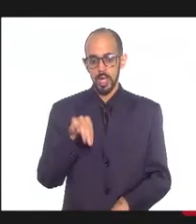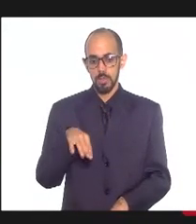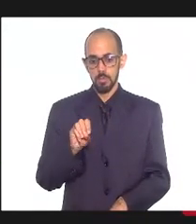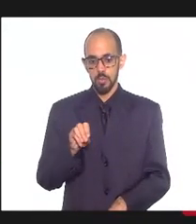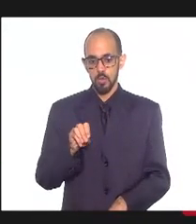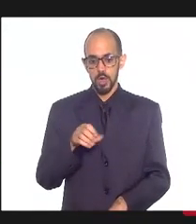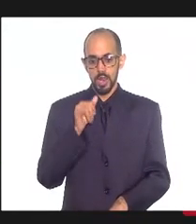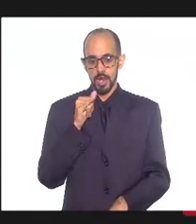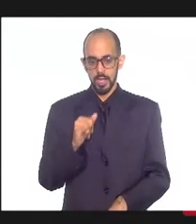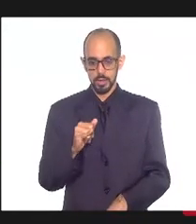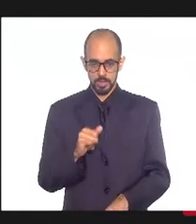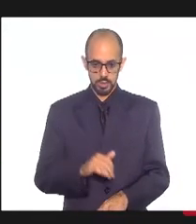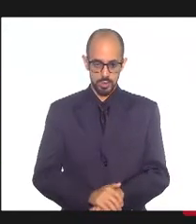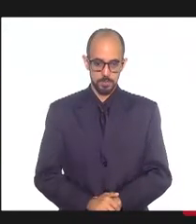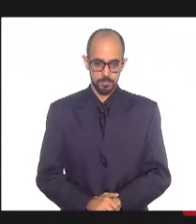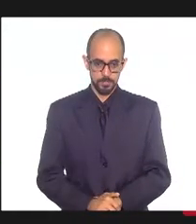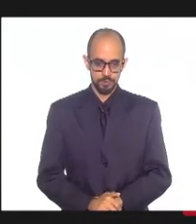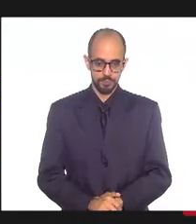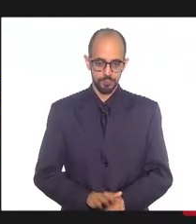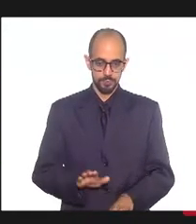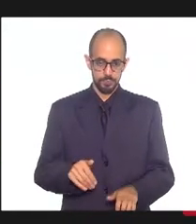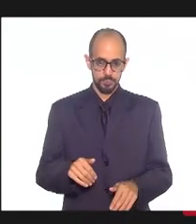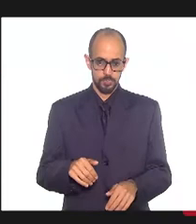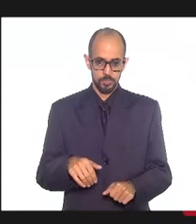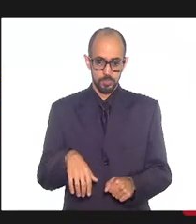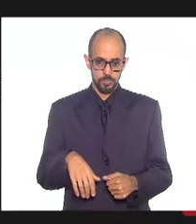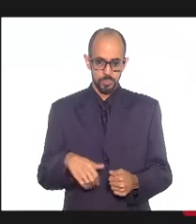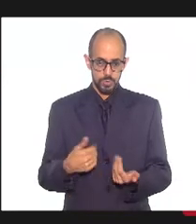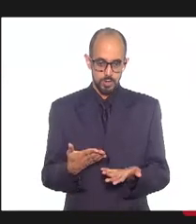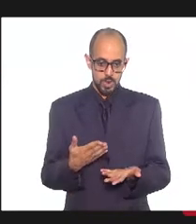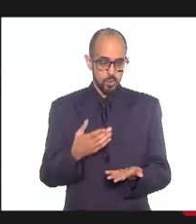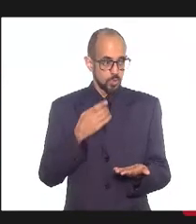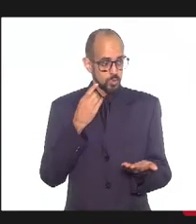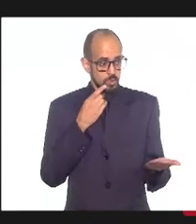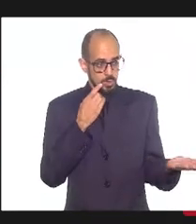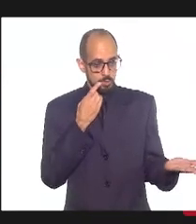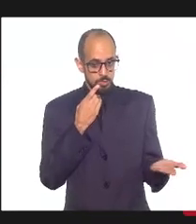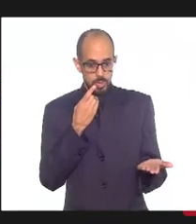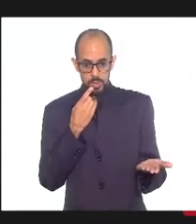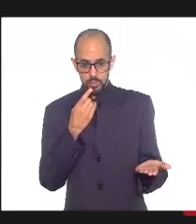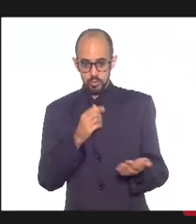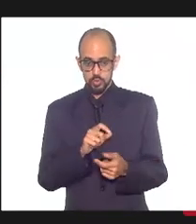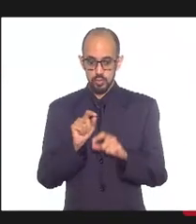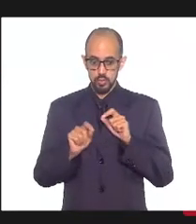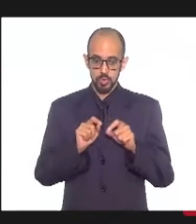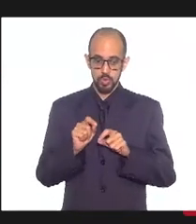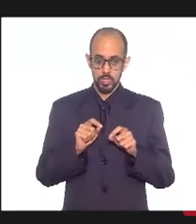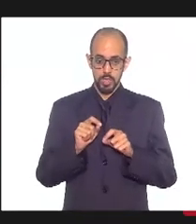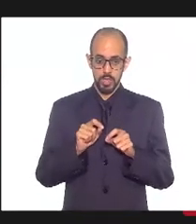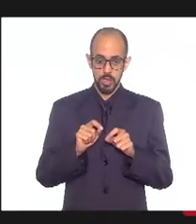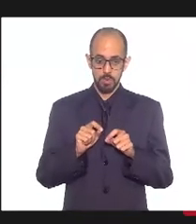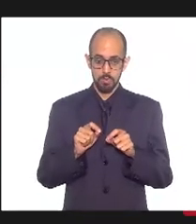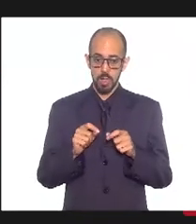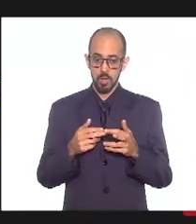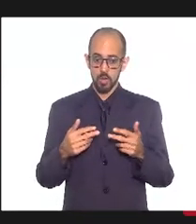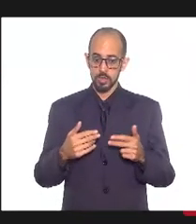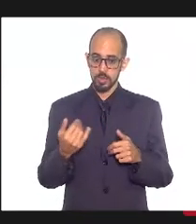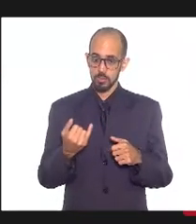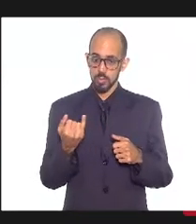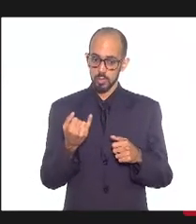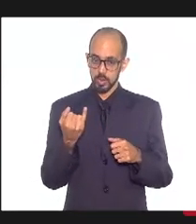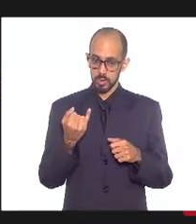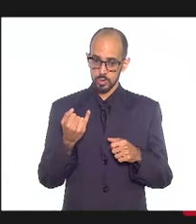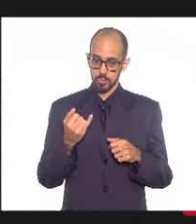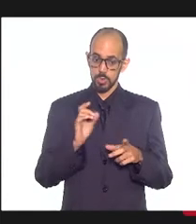Próximo. Isso aqui, deputado e membros, isso é uma questão muito importante para discutir. Eu acho